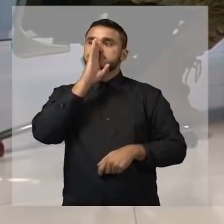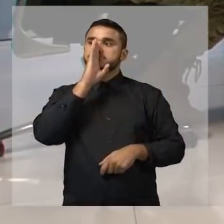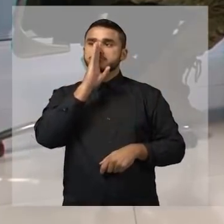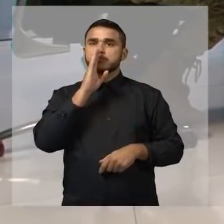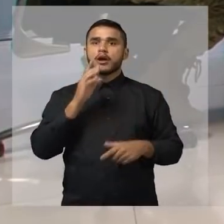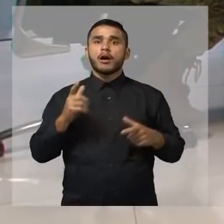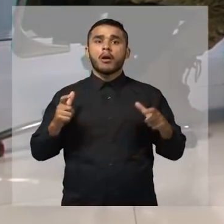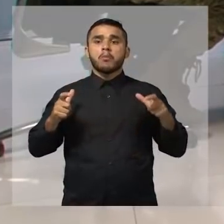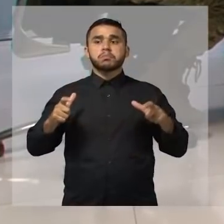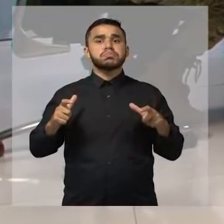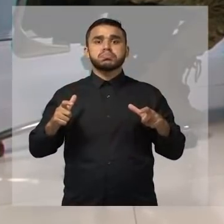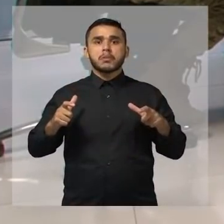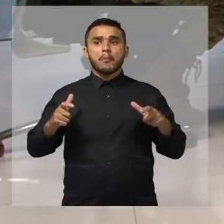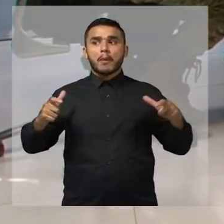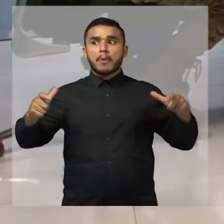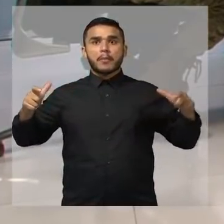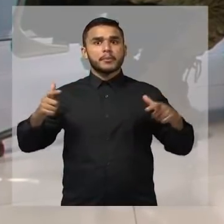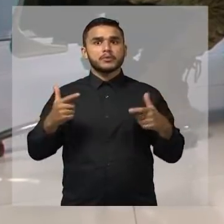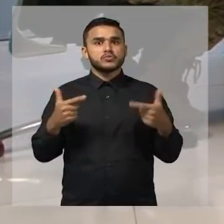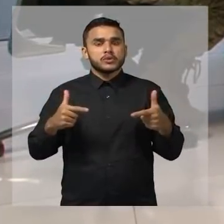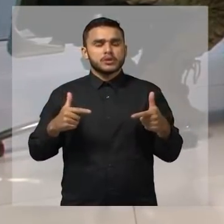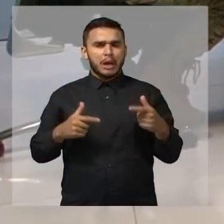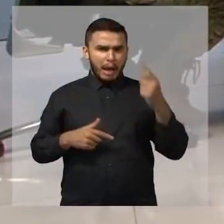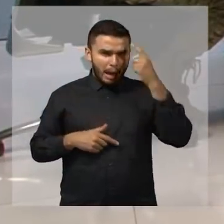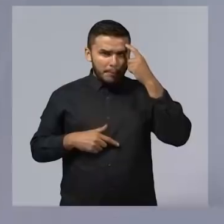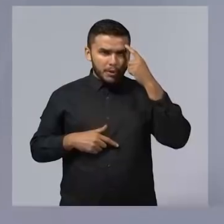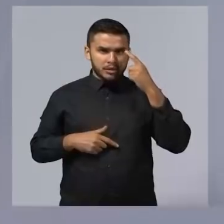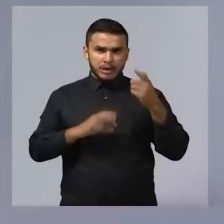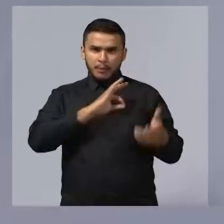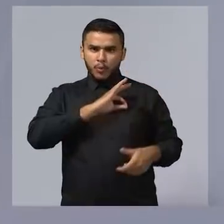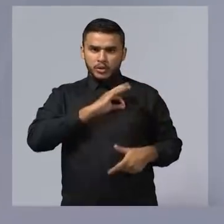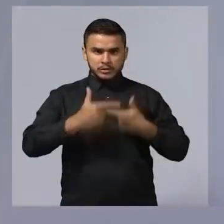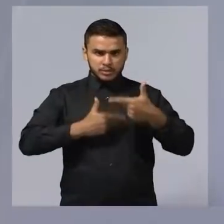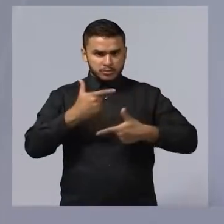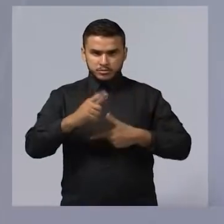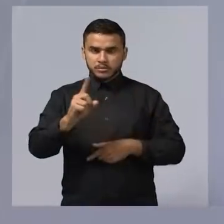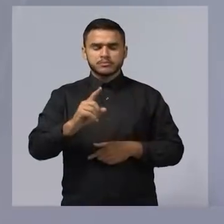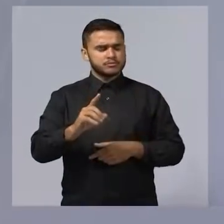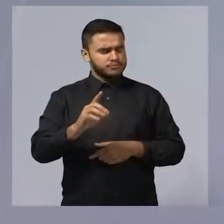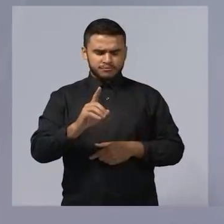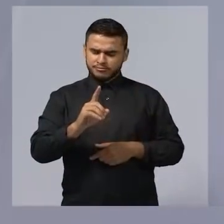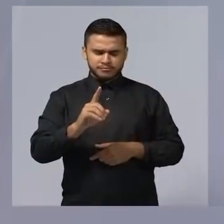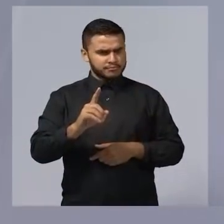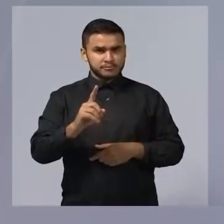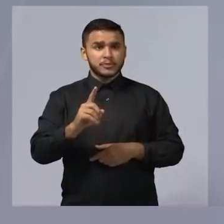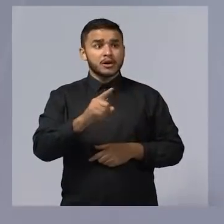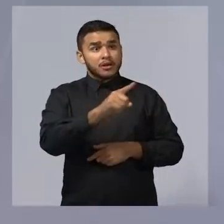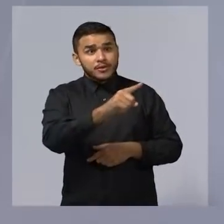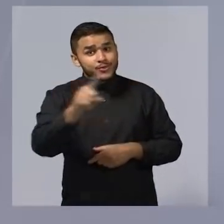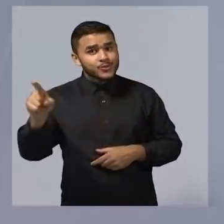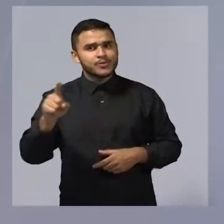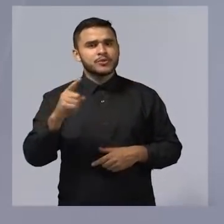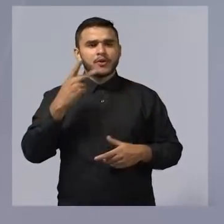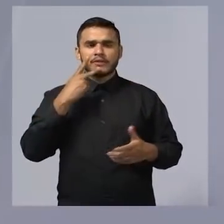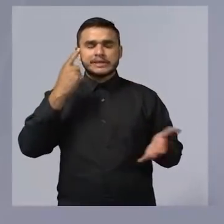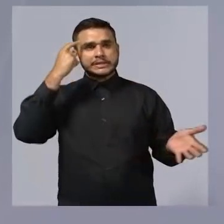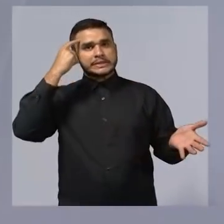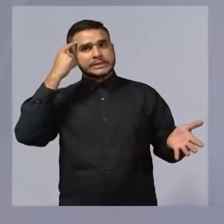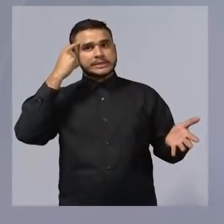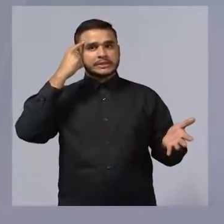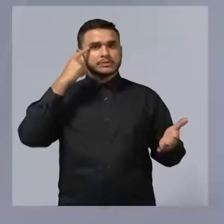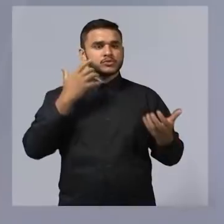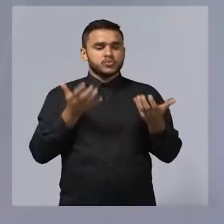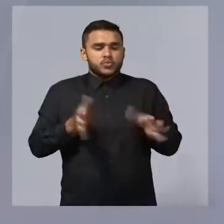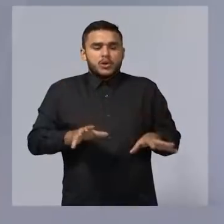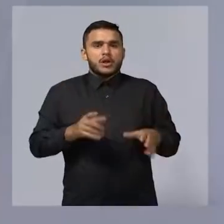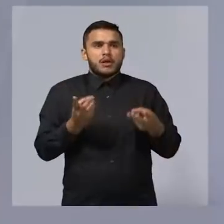penitenciário. Aqui, a primária também, eu concordo que são os apoios essenciais, não é só medo de ir para a cadeia. Por exemplo,